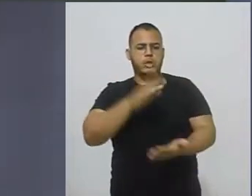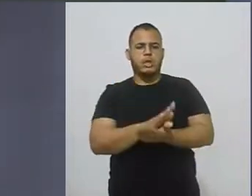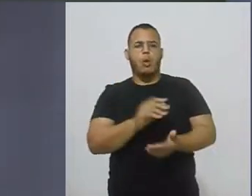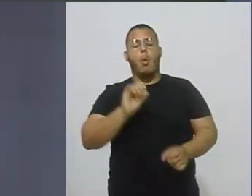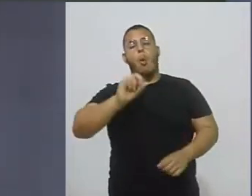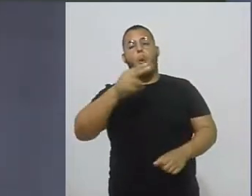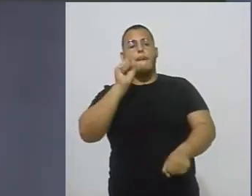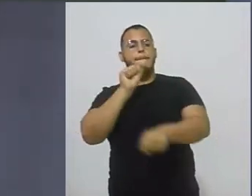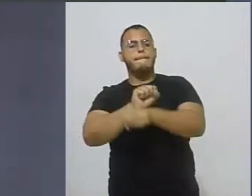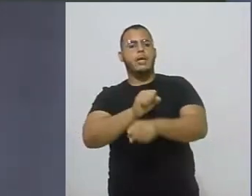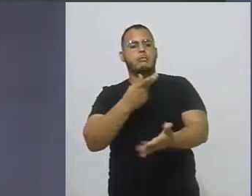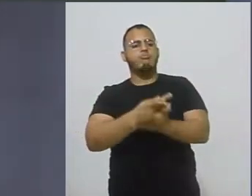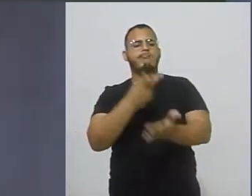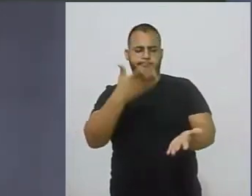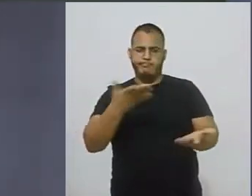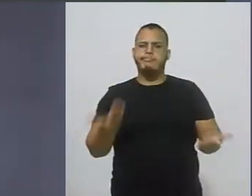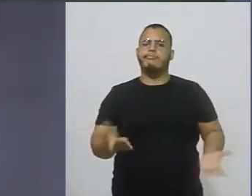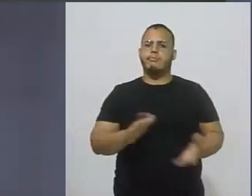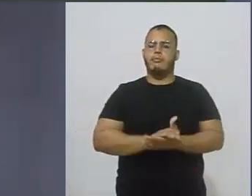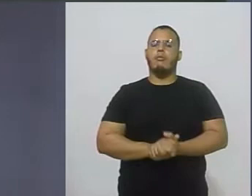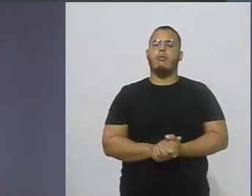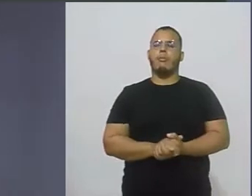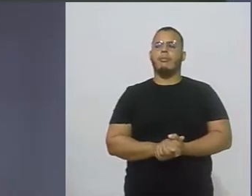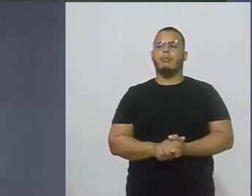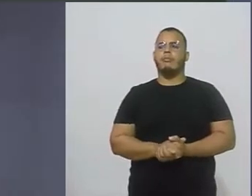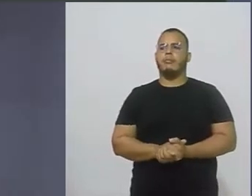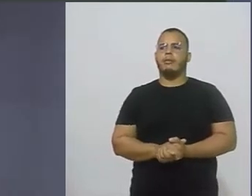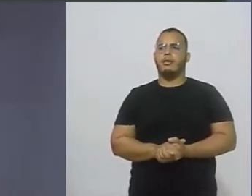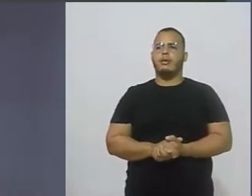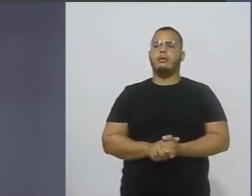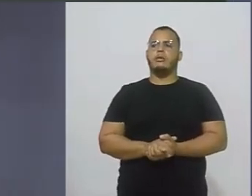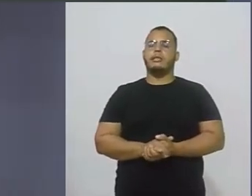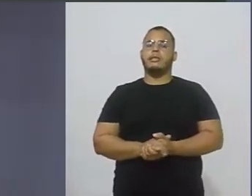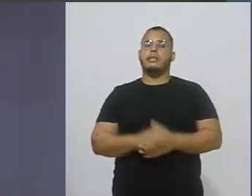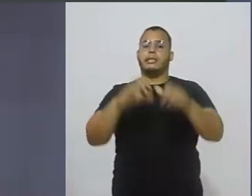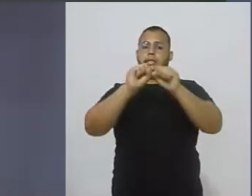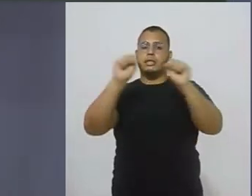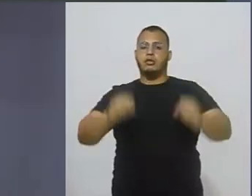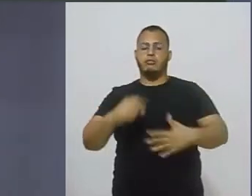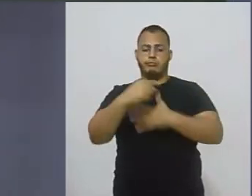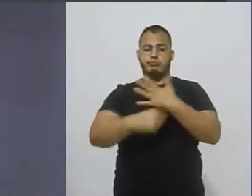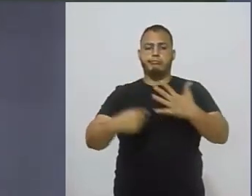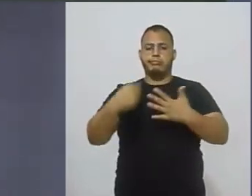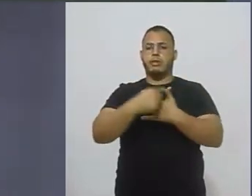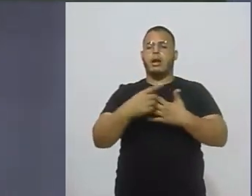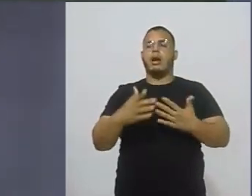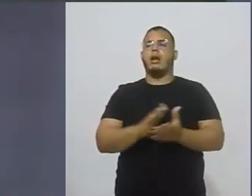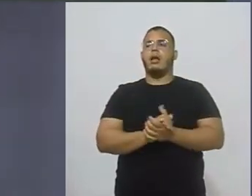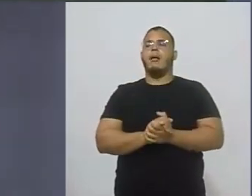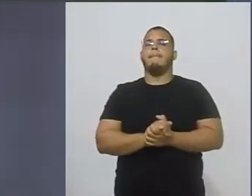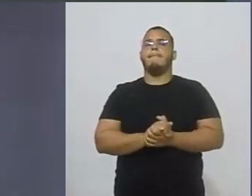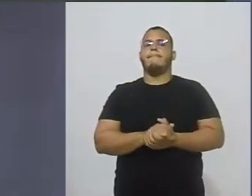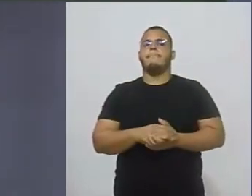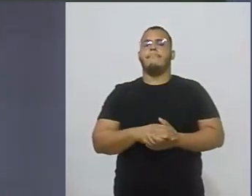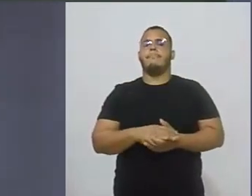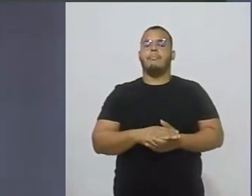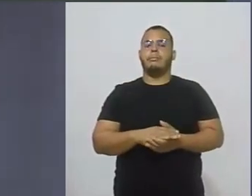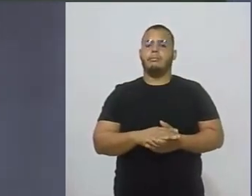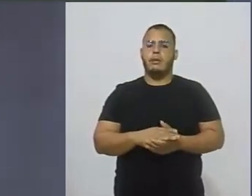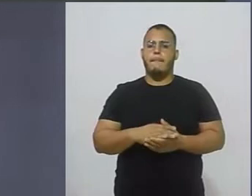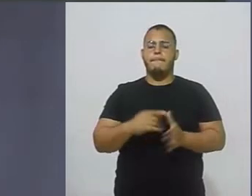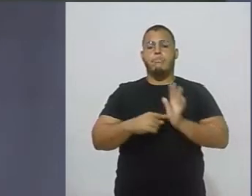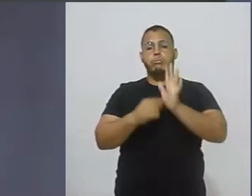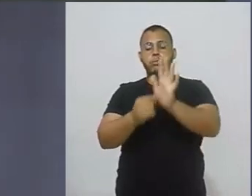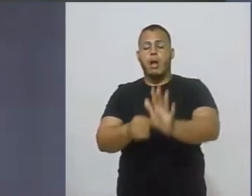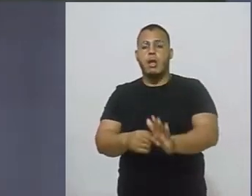de acontecer, certo? Então, quando a gente fala aí do sistema endócrino, a gente vai estar falando principalmente da